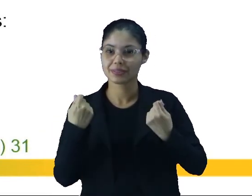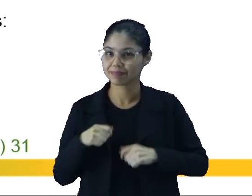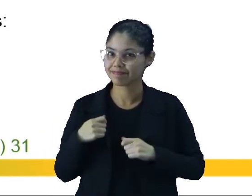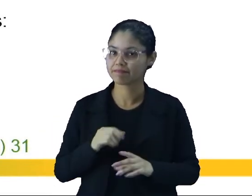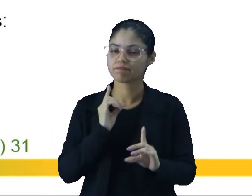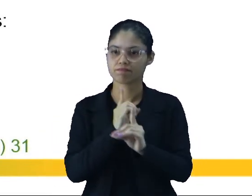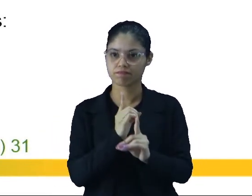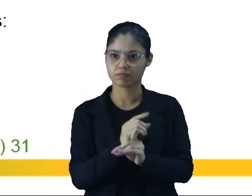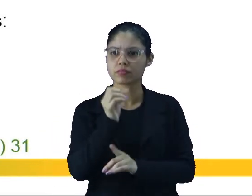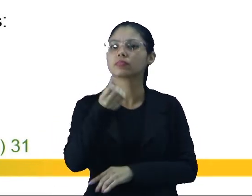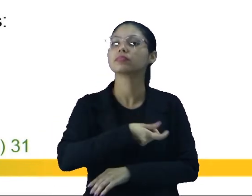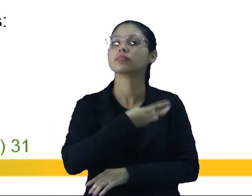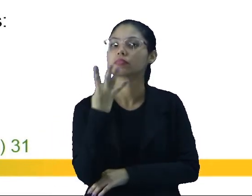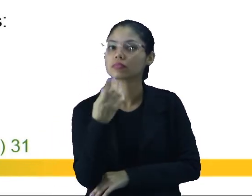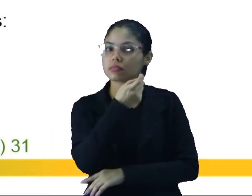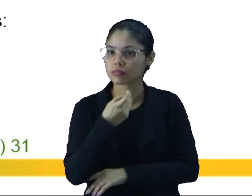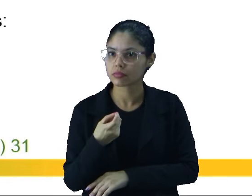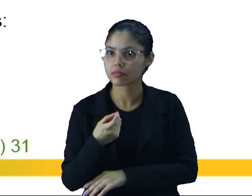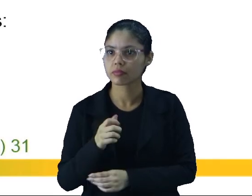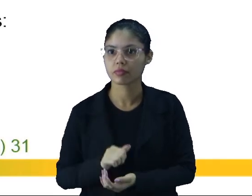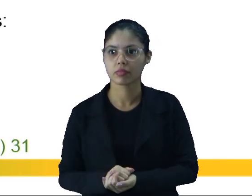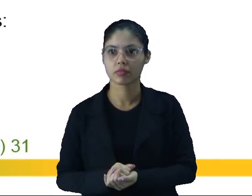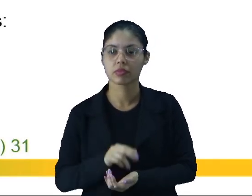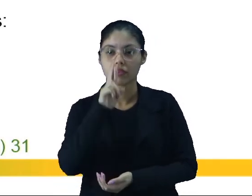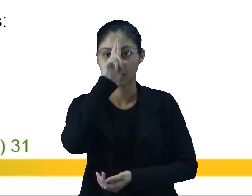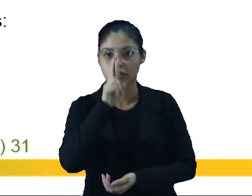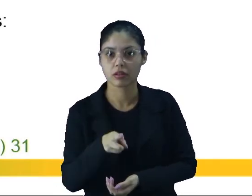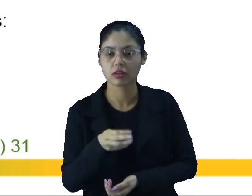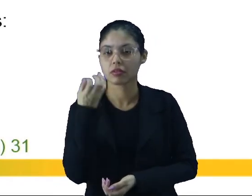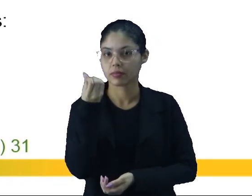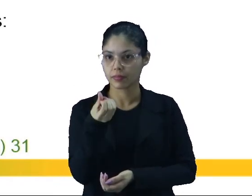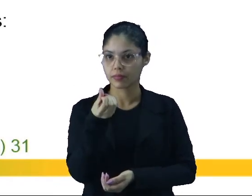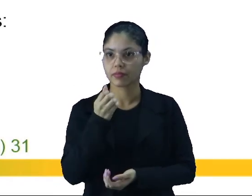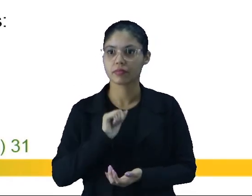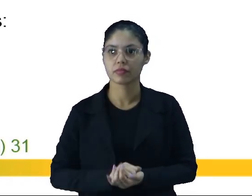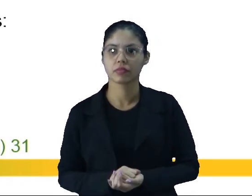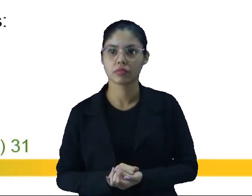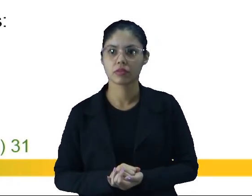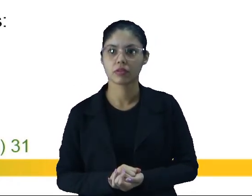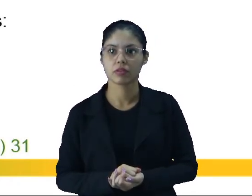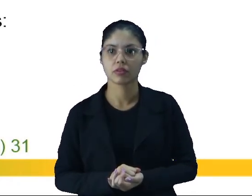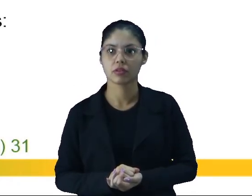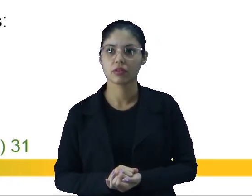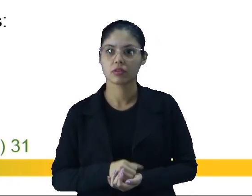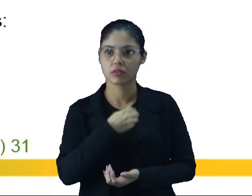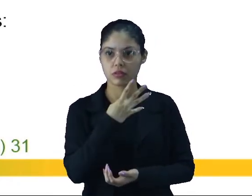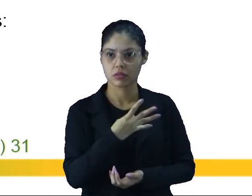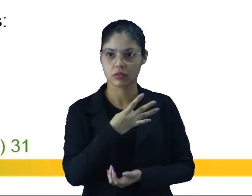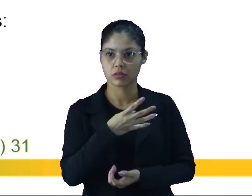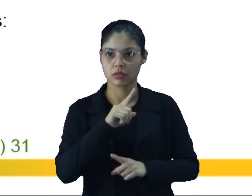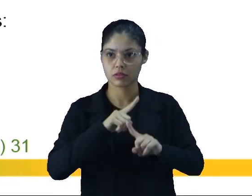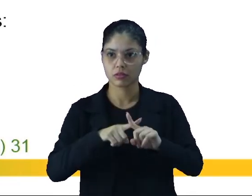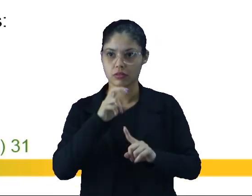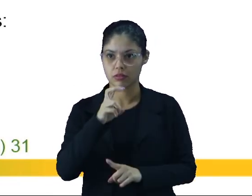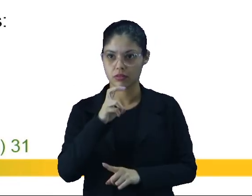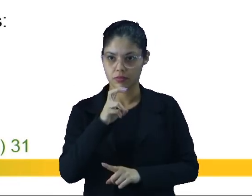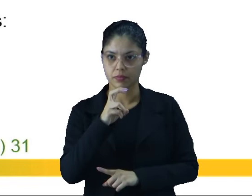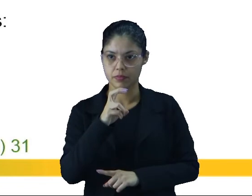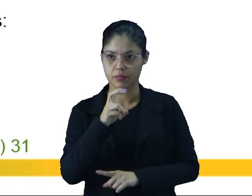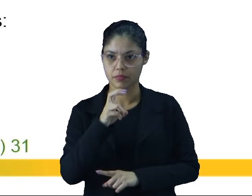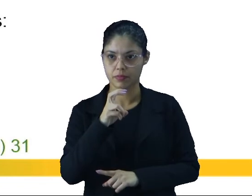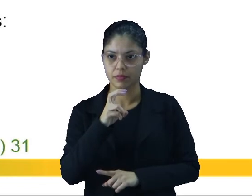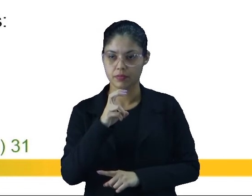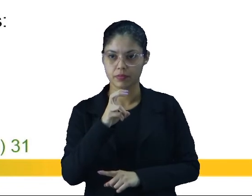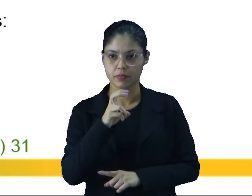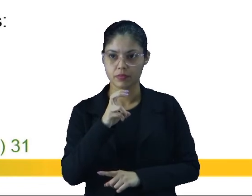tenho que o x vale quanto? 5. E a razão vale quanto? 6. Então vai ficar 4 vezes 5, porque o x